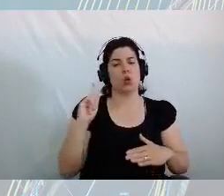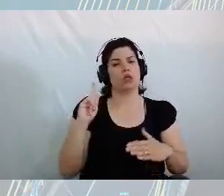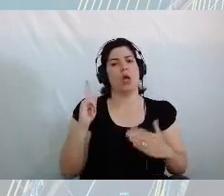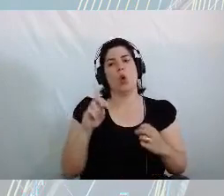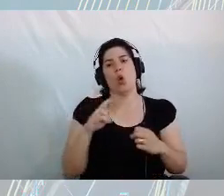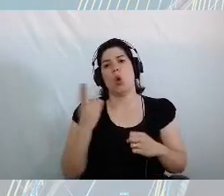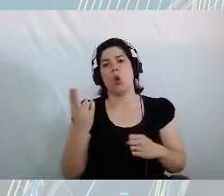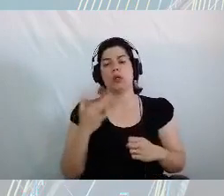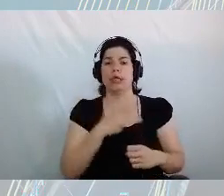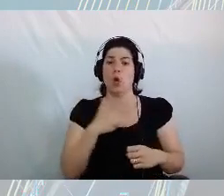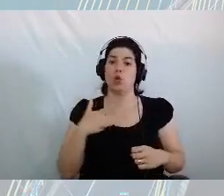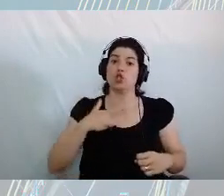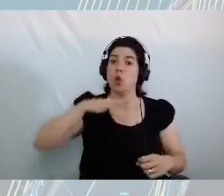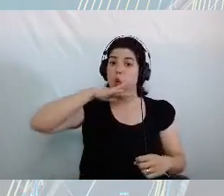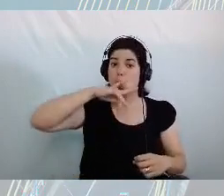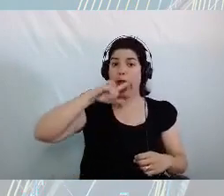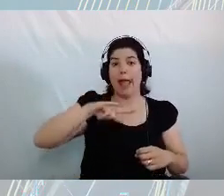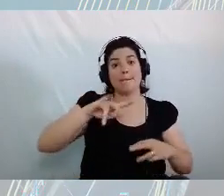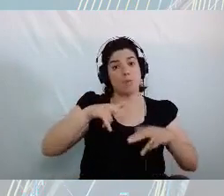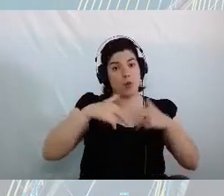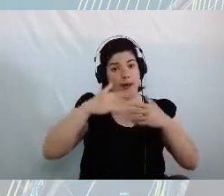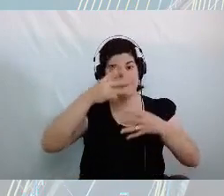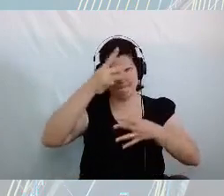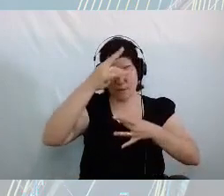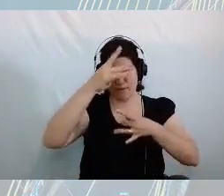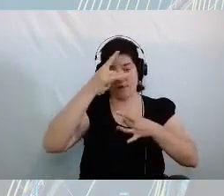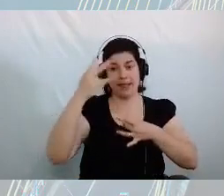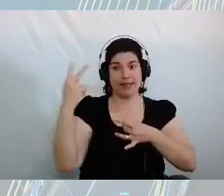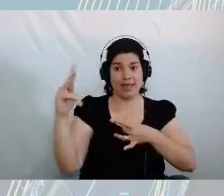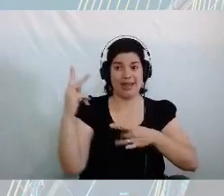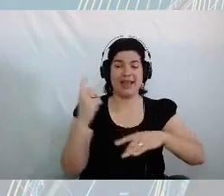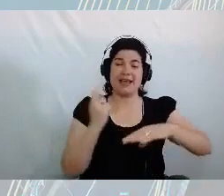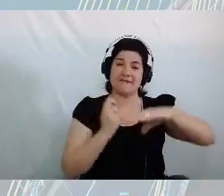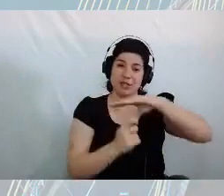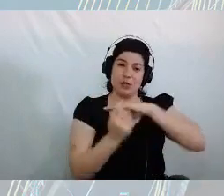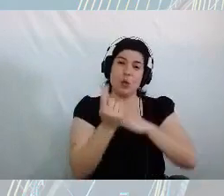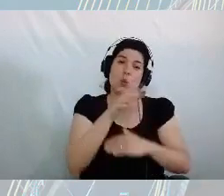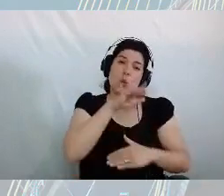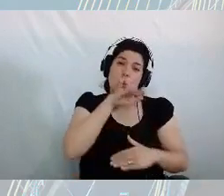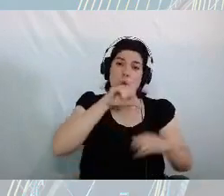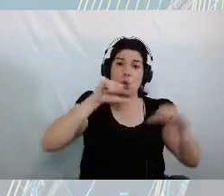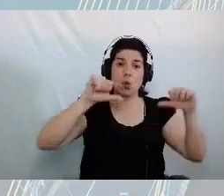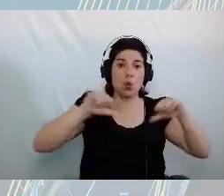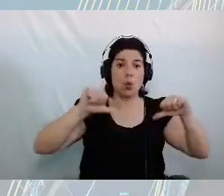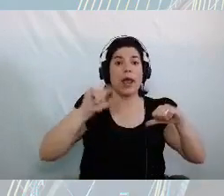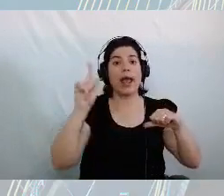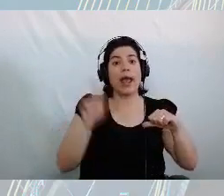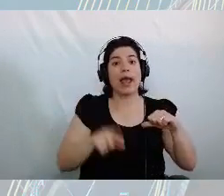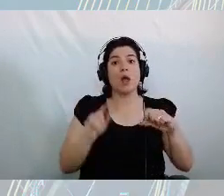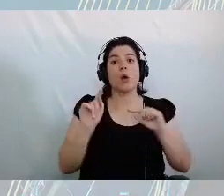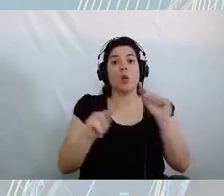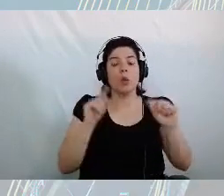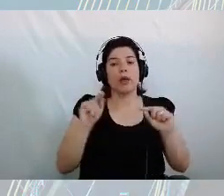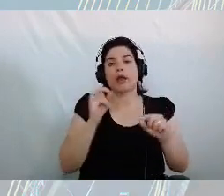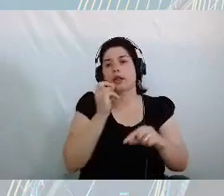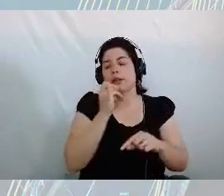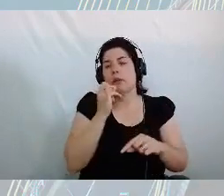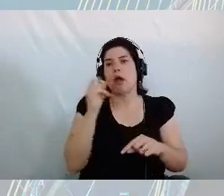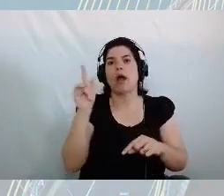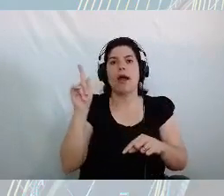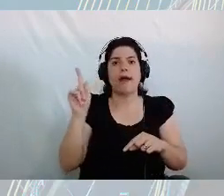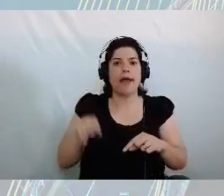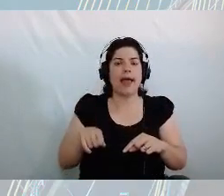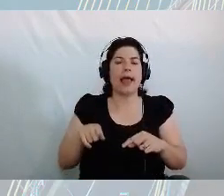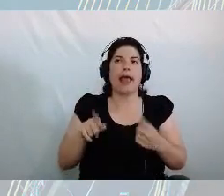conta de uma performance ruim nos investimentos dele, se é por conta de uma carteira não diversificada, se é uma carteira que está com uma não